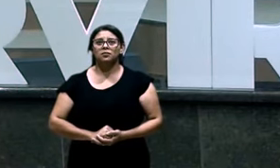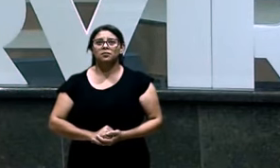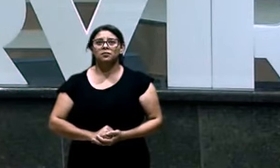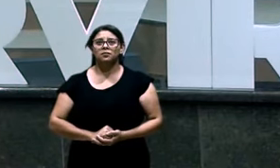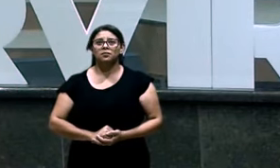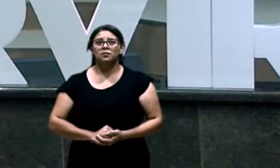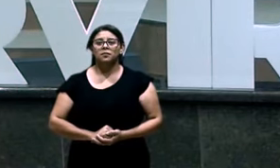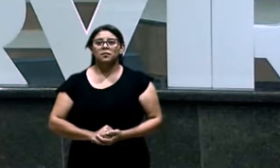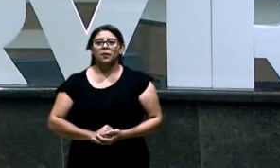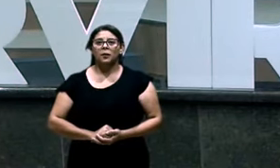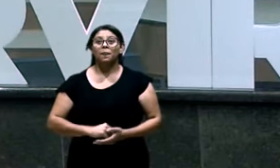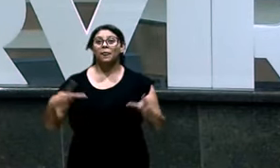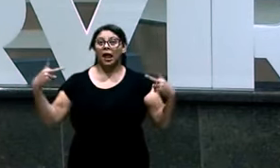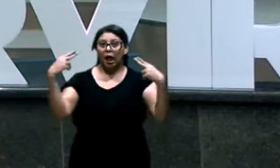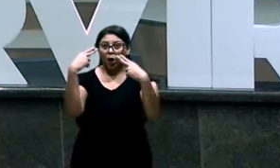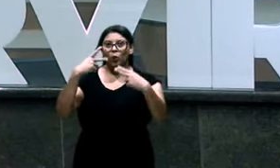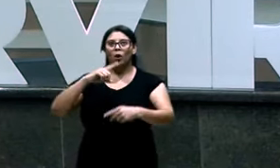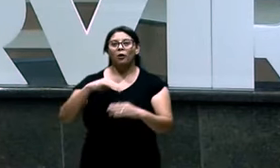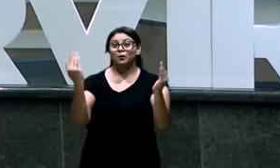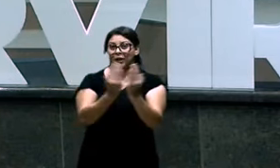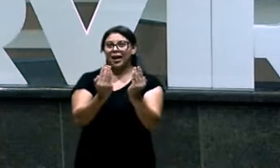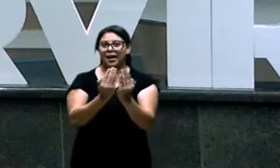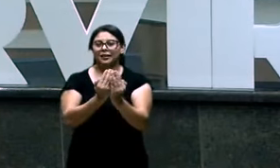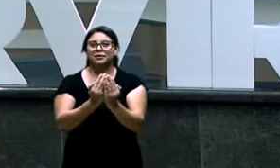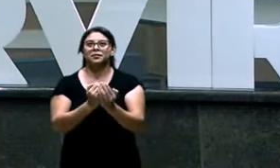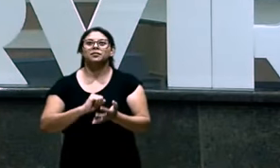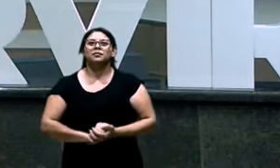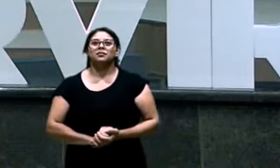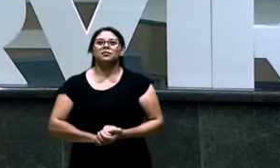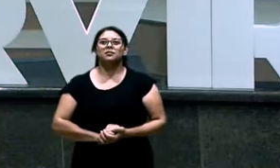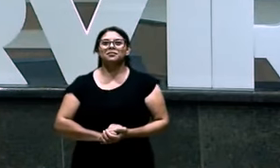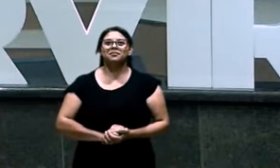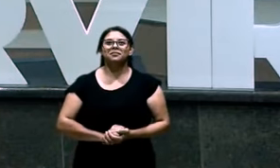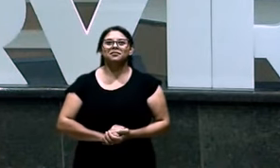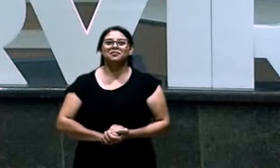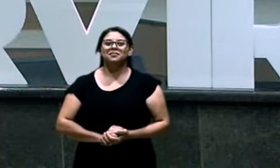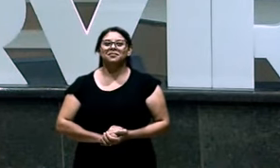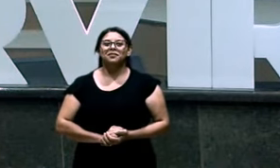como assembleiano diz, né? Eu não sei como isso funciona, mas fique em espírito de oração agora.